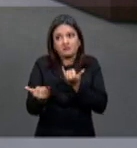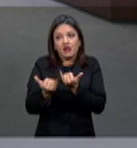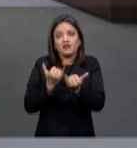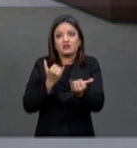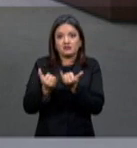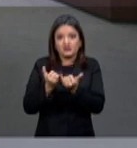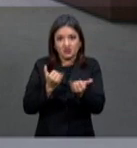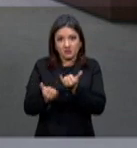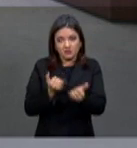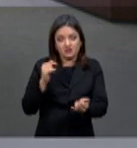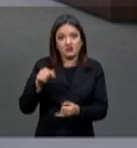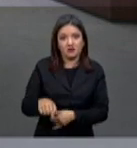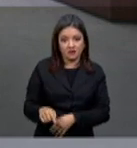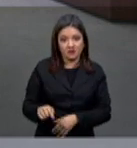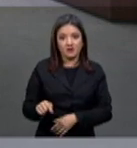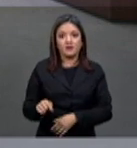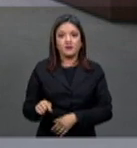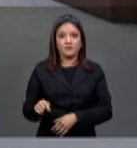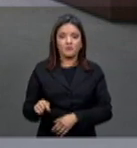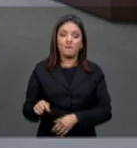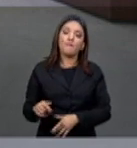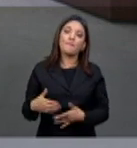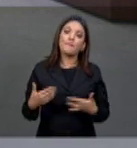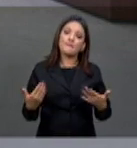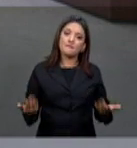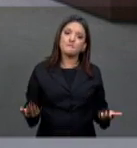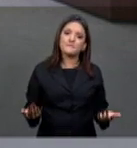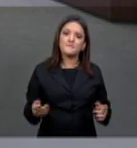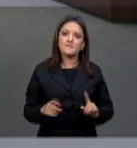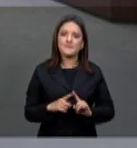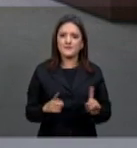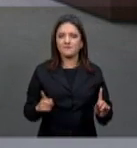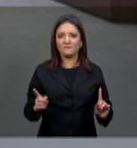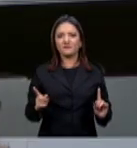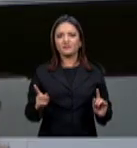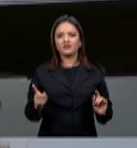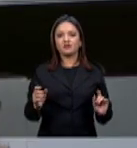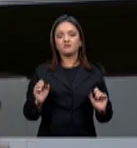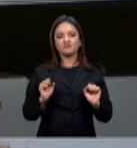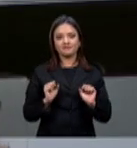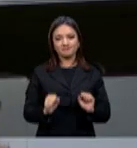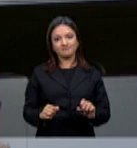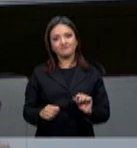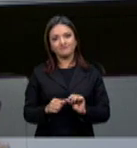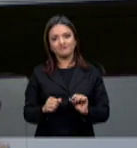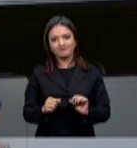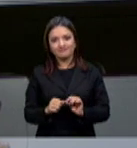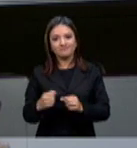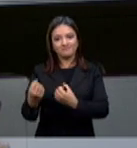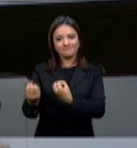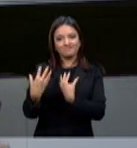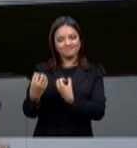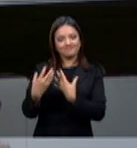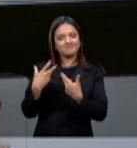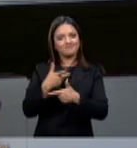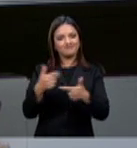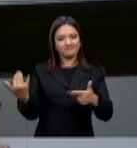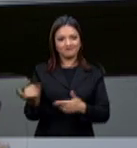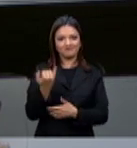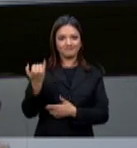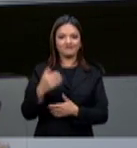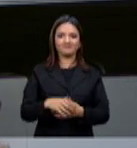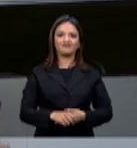àqueles que nós temos ainda hoje e que pode seguramente nos dar lições nesta área. Mas,